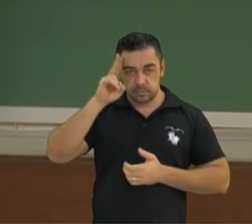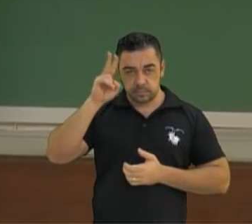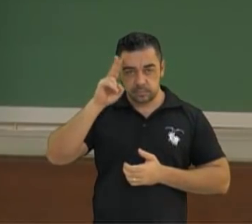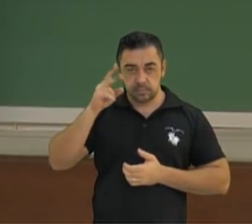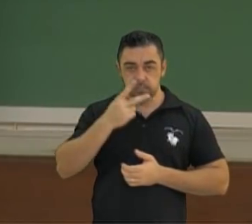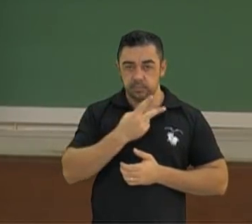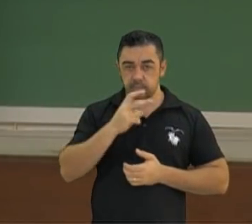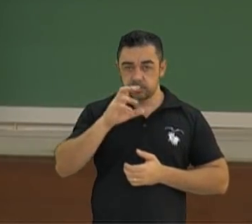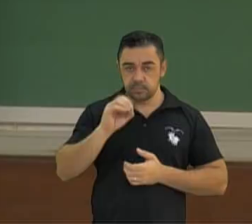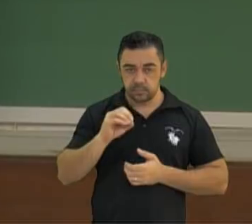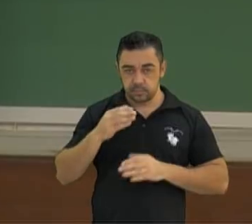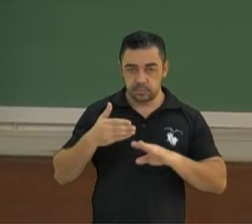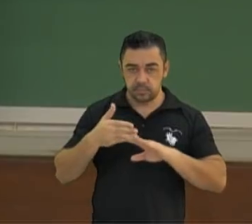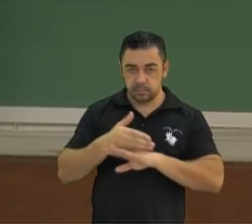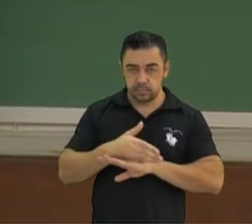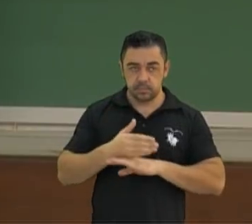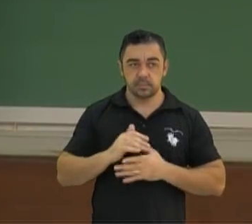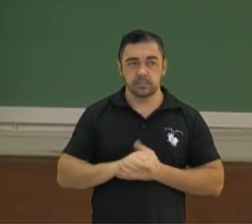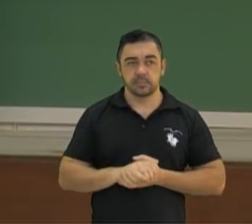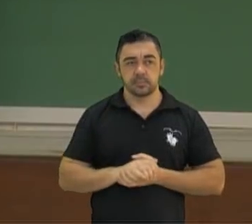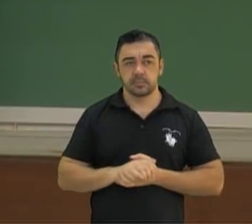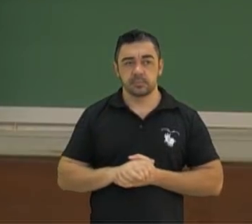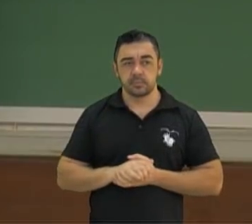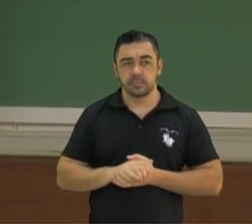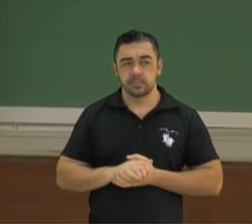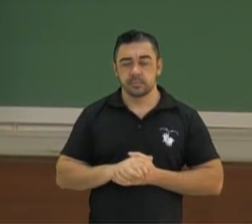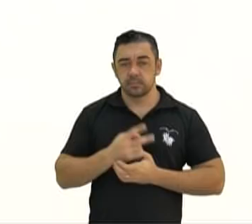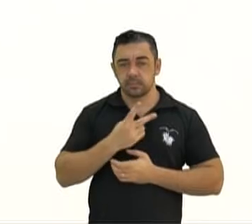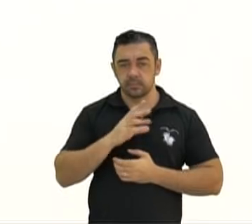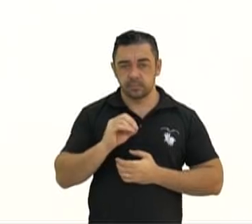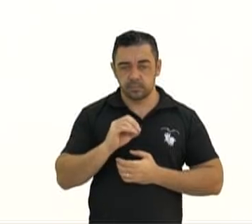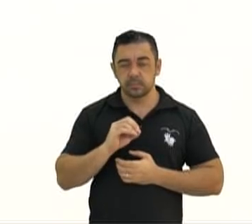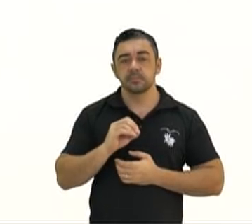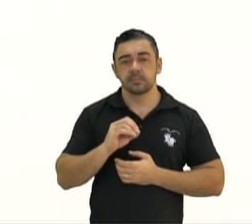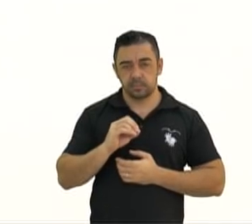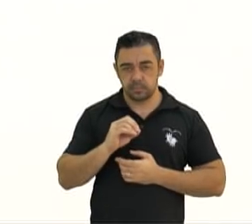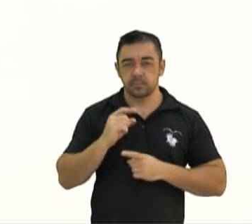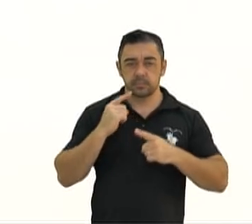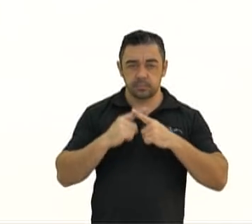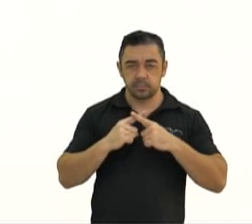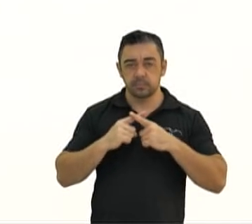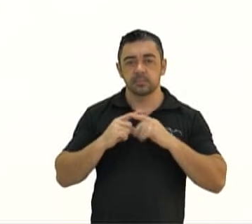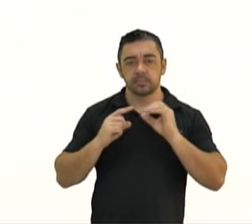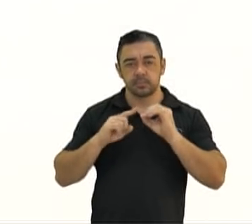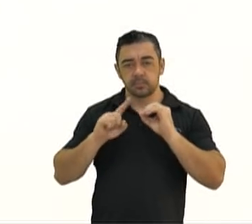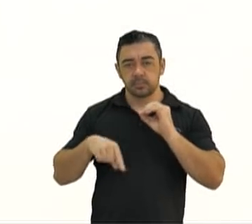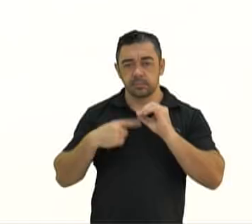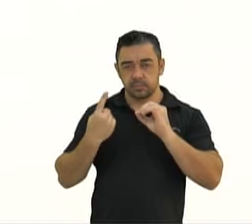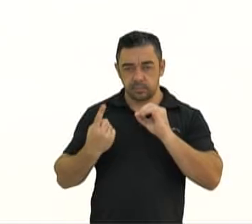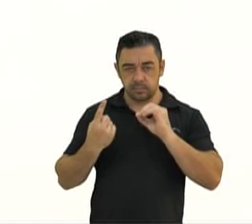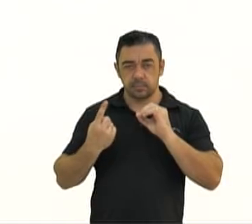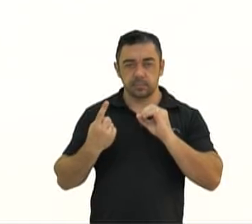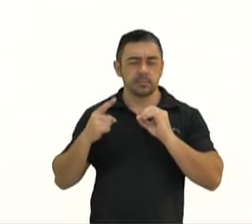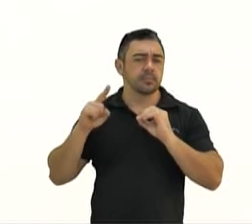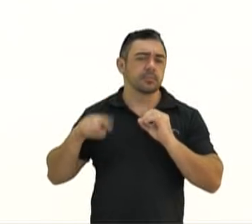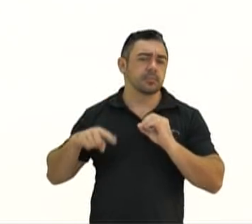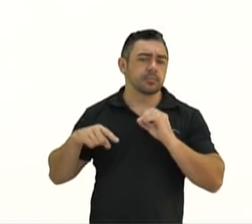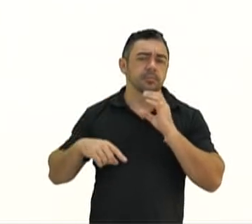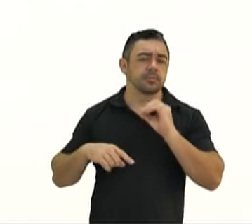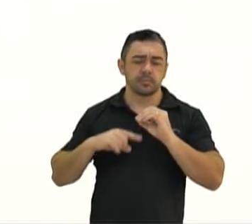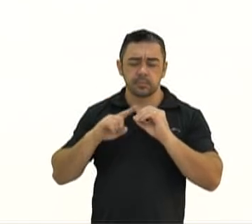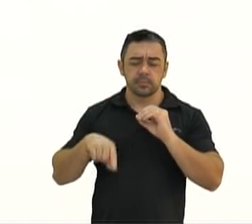teve 250 visitantes. Então, eu peguei 250 e multipliquei por 0,1. Quem que é